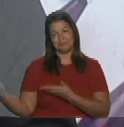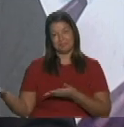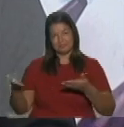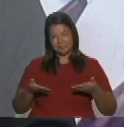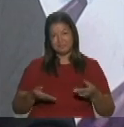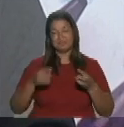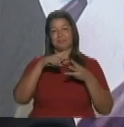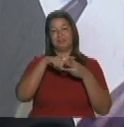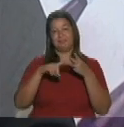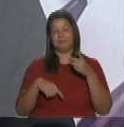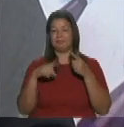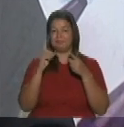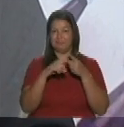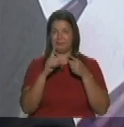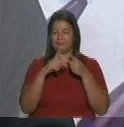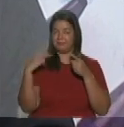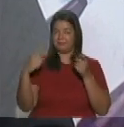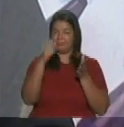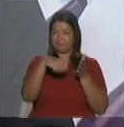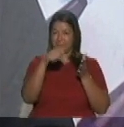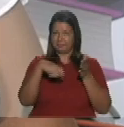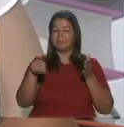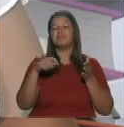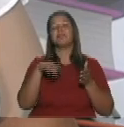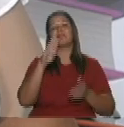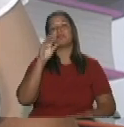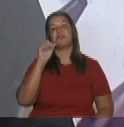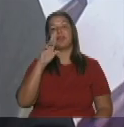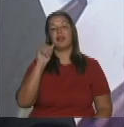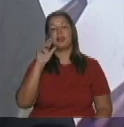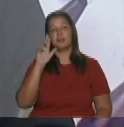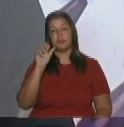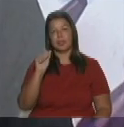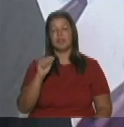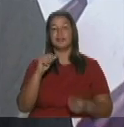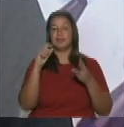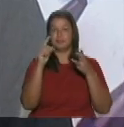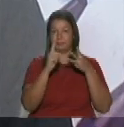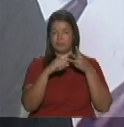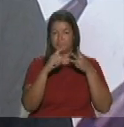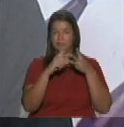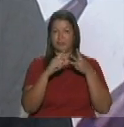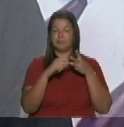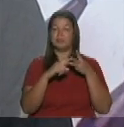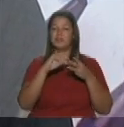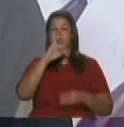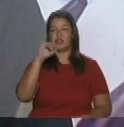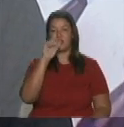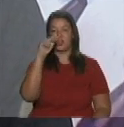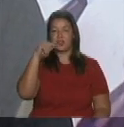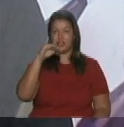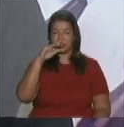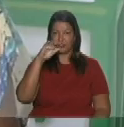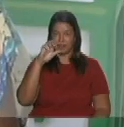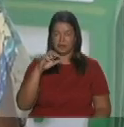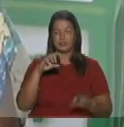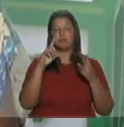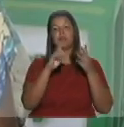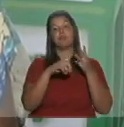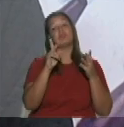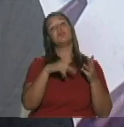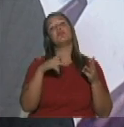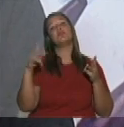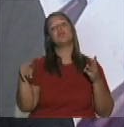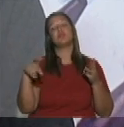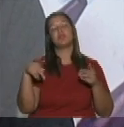Meus convidados são a jornalista e escritora Bárbara Lima, a escritora premiada internacionalmente Janine